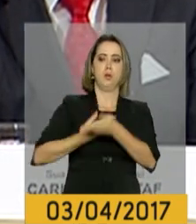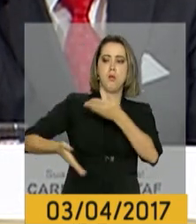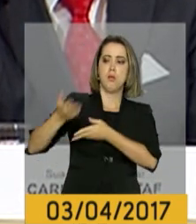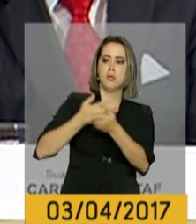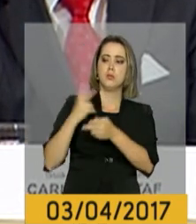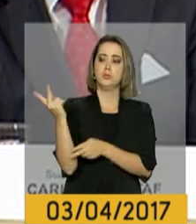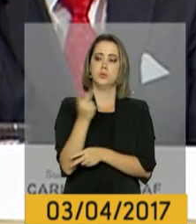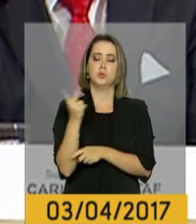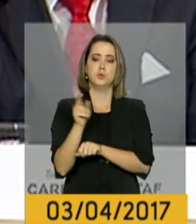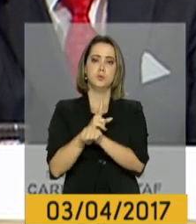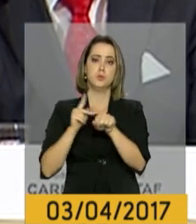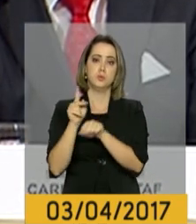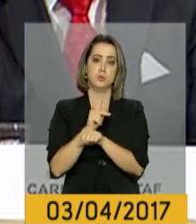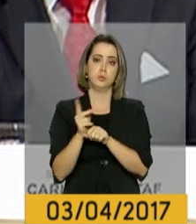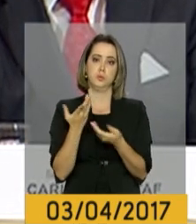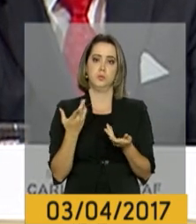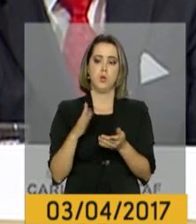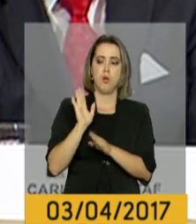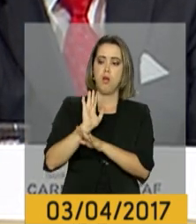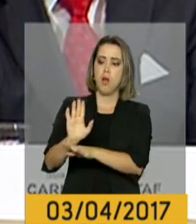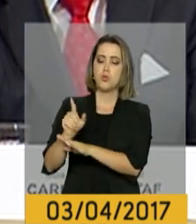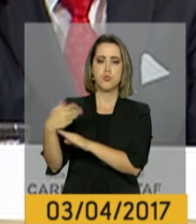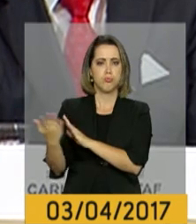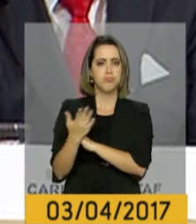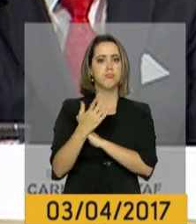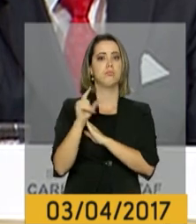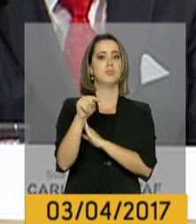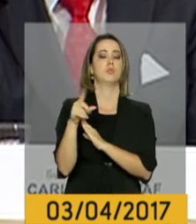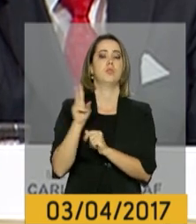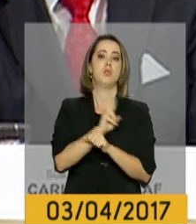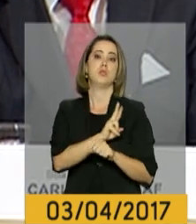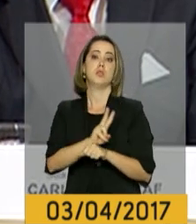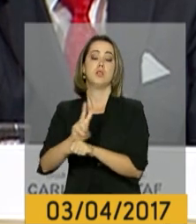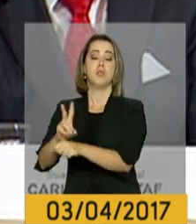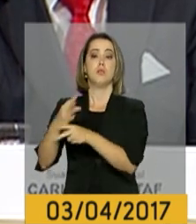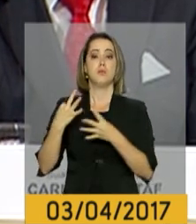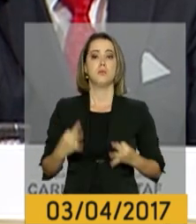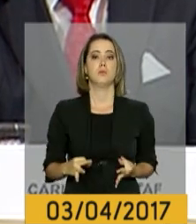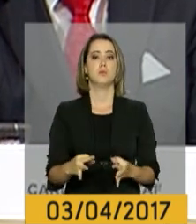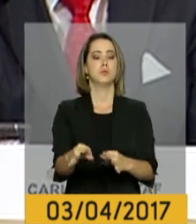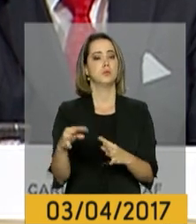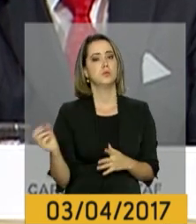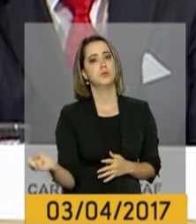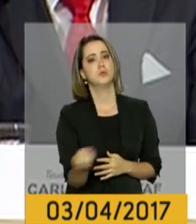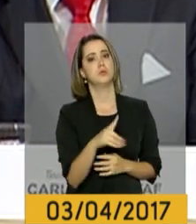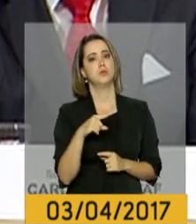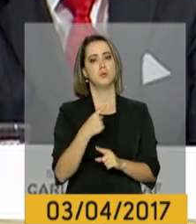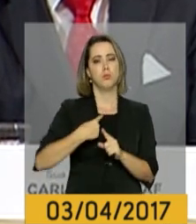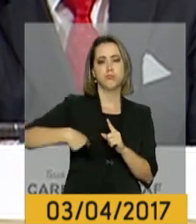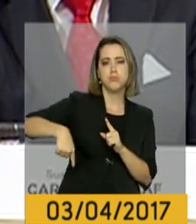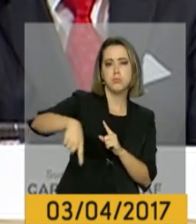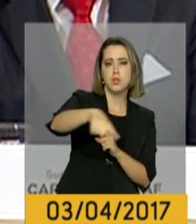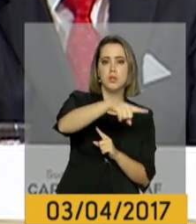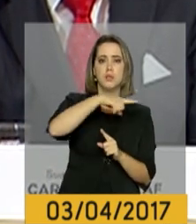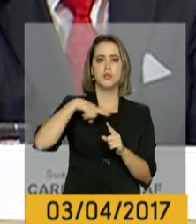relação bilateral. A cooperação em defesa e inovação em torno do projeto do Gripen